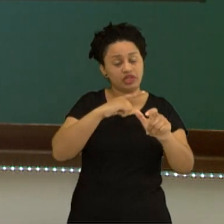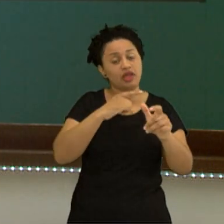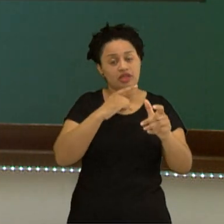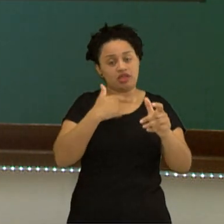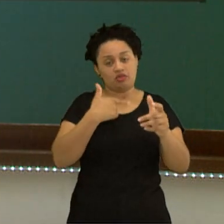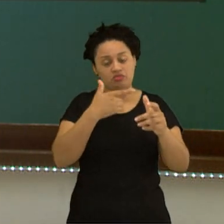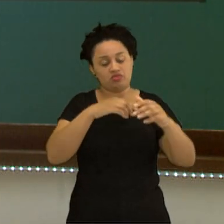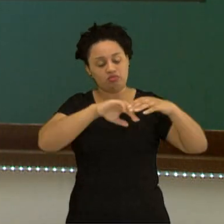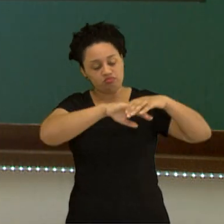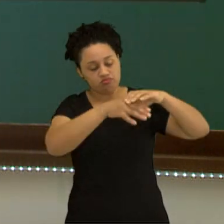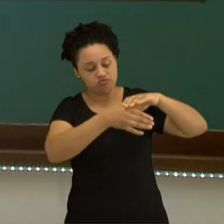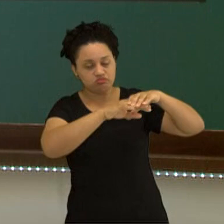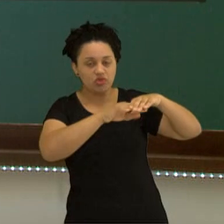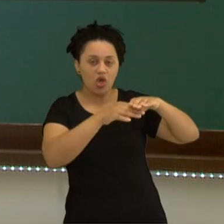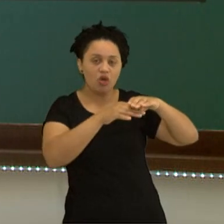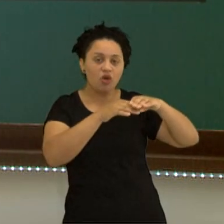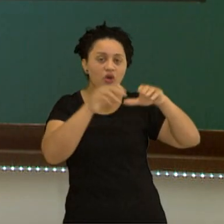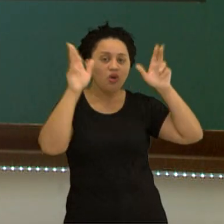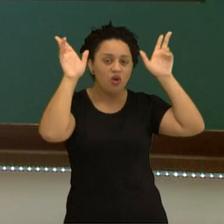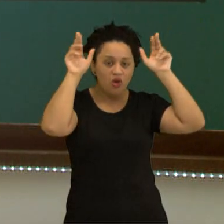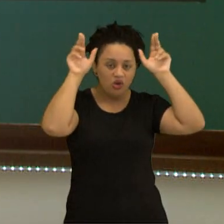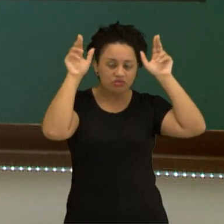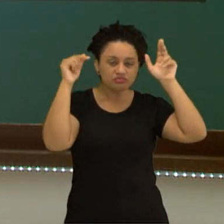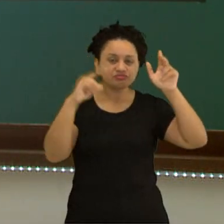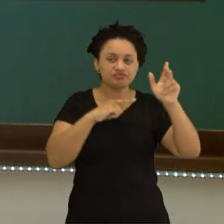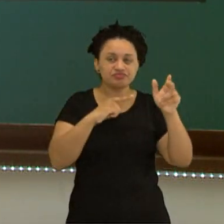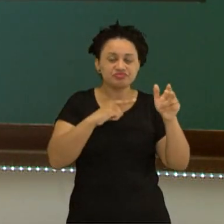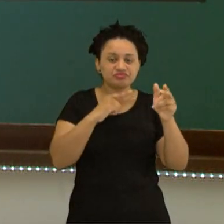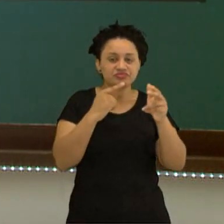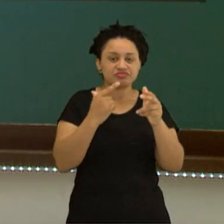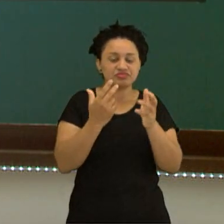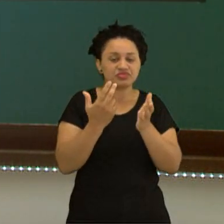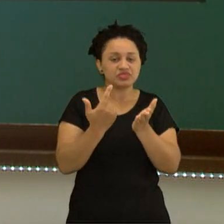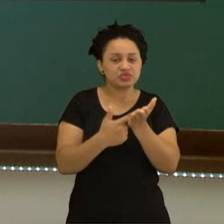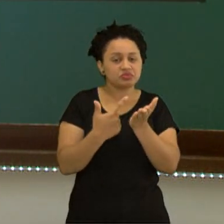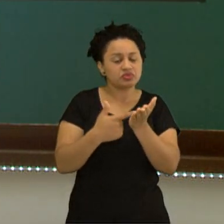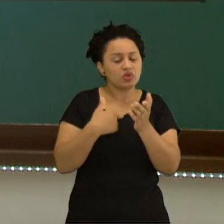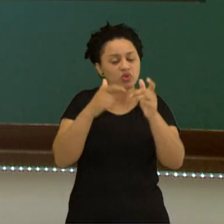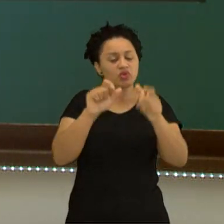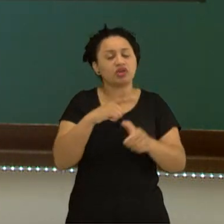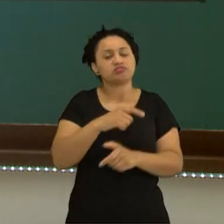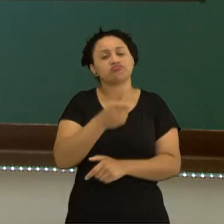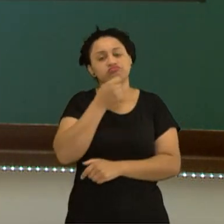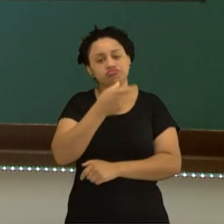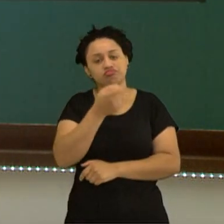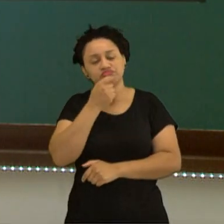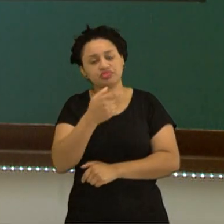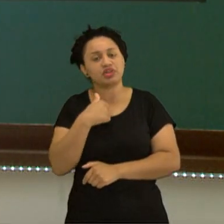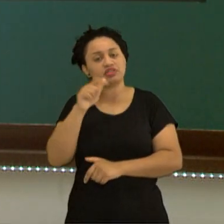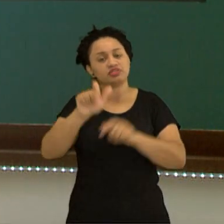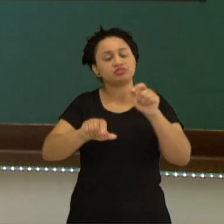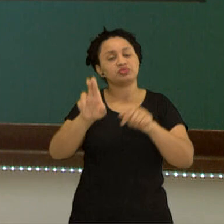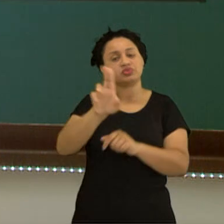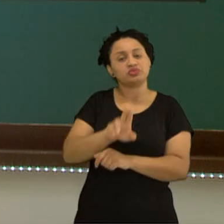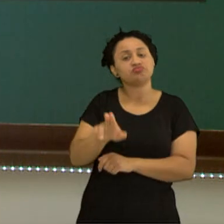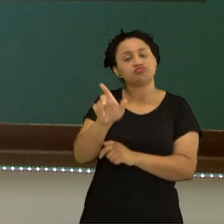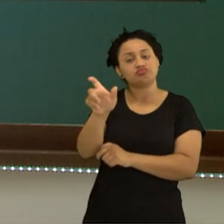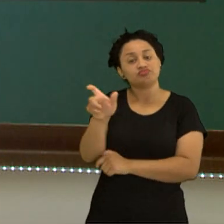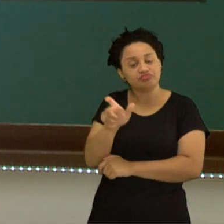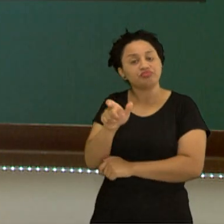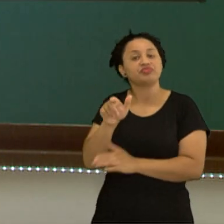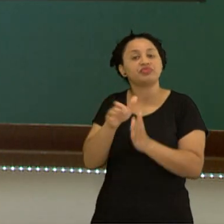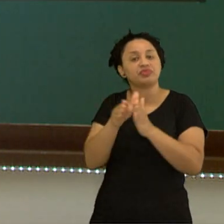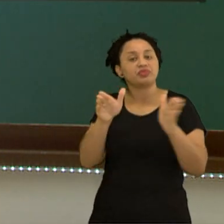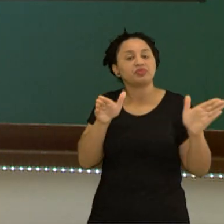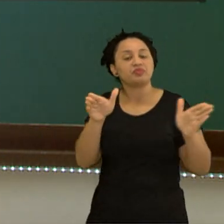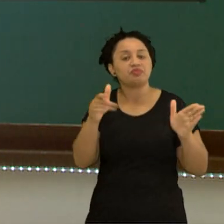à Toca do Coelho no livro. Um local que existe e era uma piada que as pessoas usavam até esse termo na época